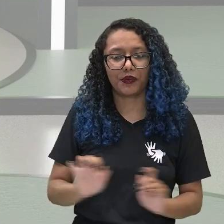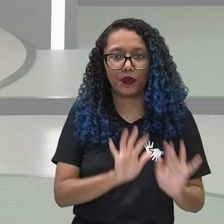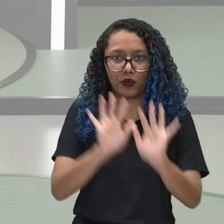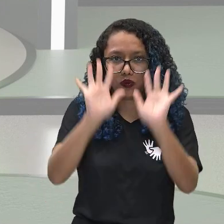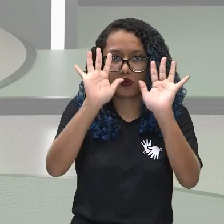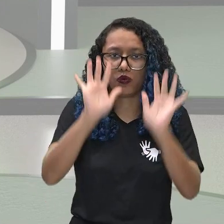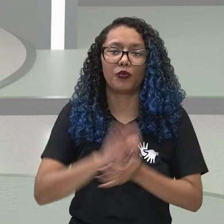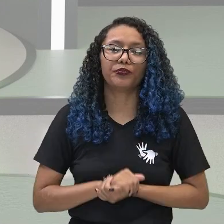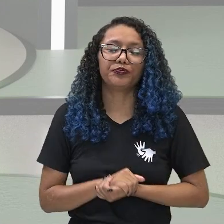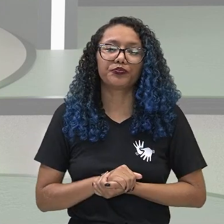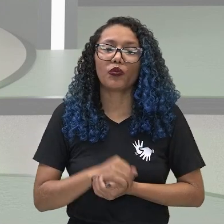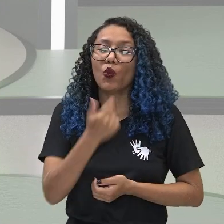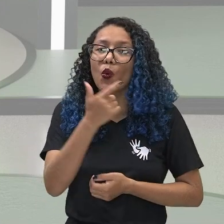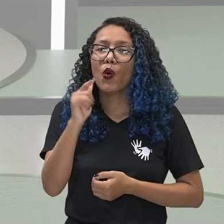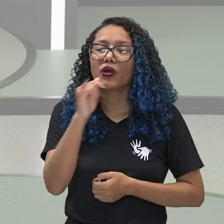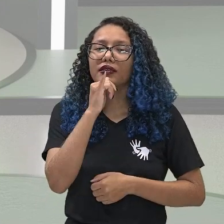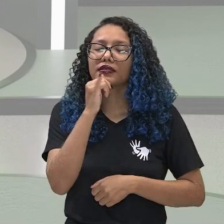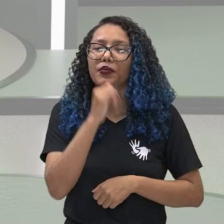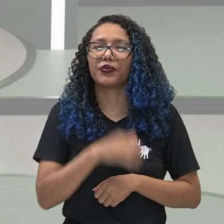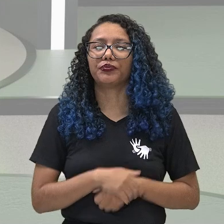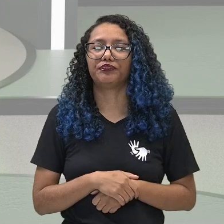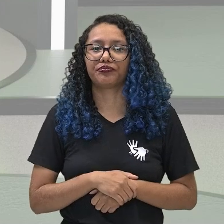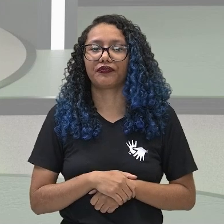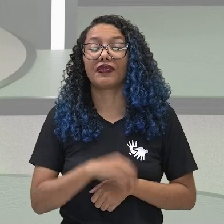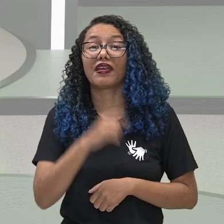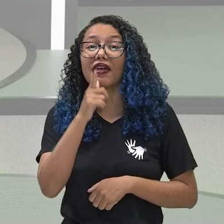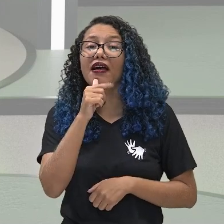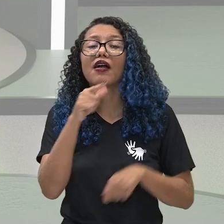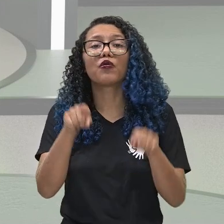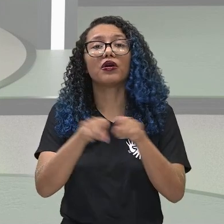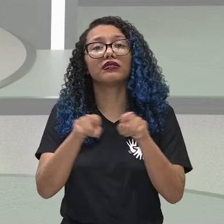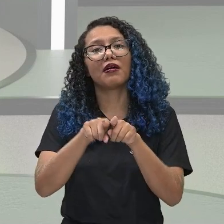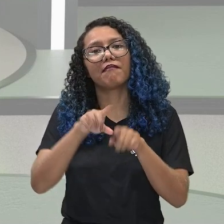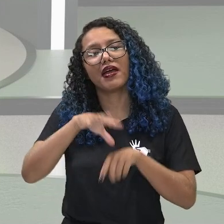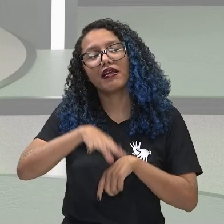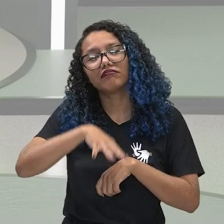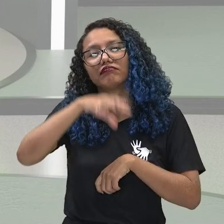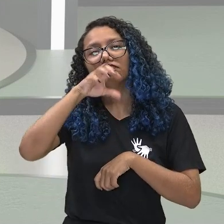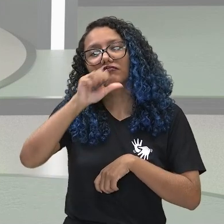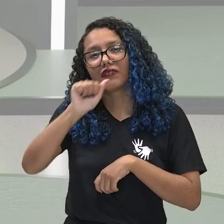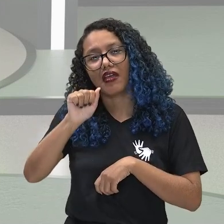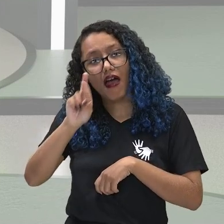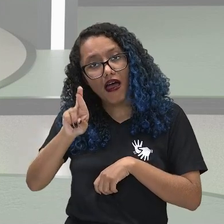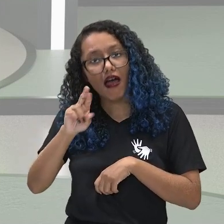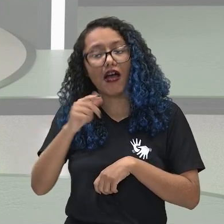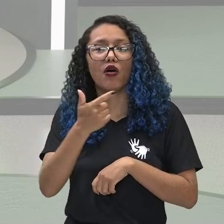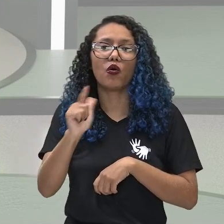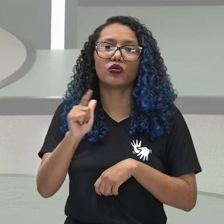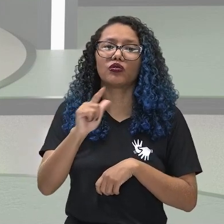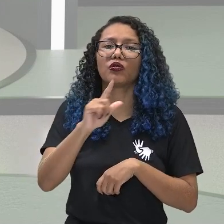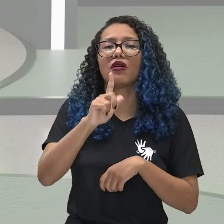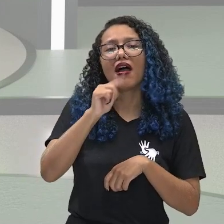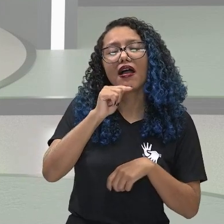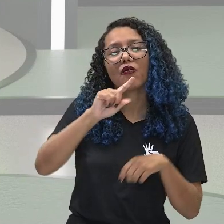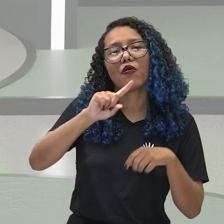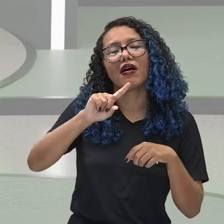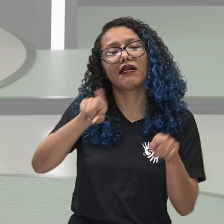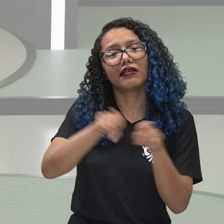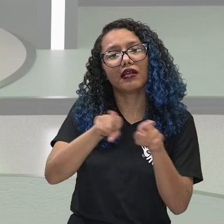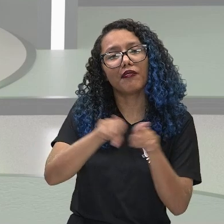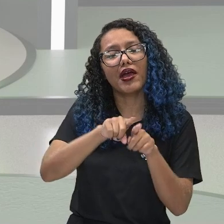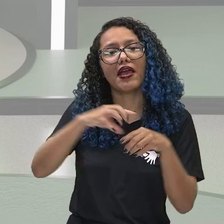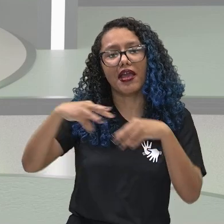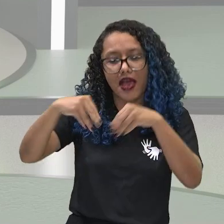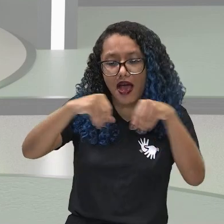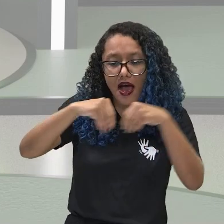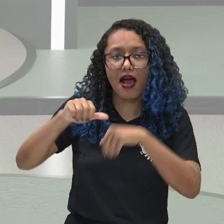um exemplo, a água e o ar, a água com areia. Essas